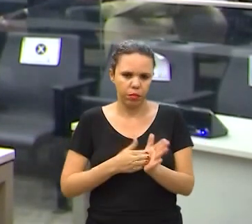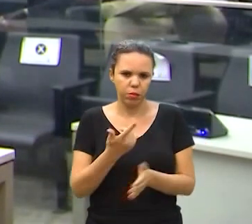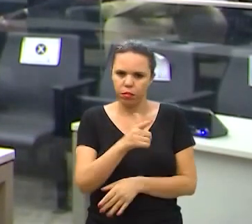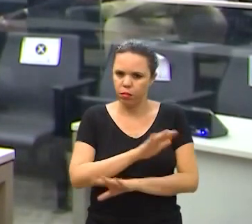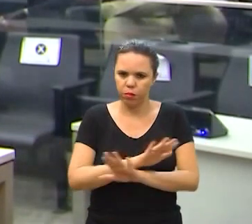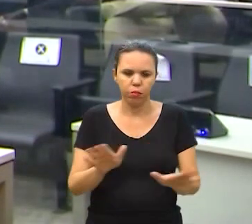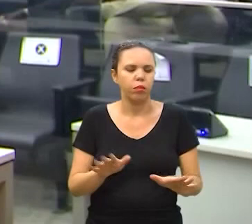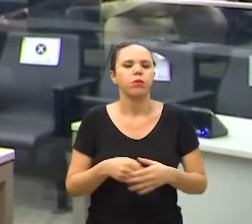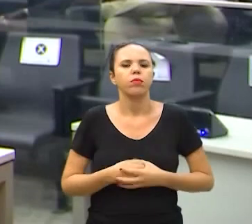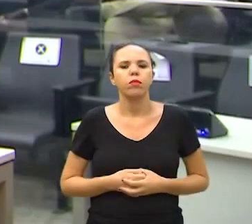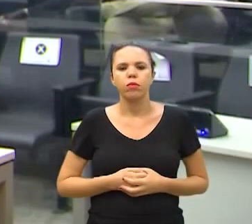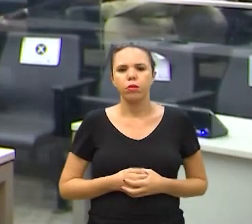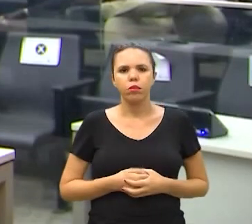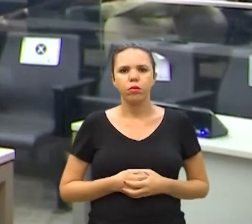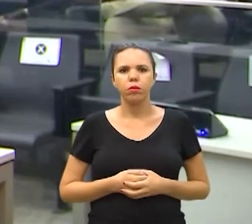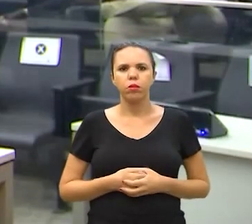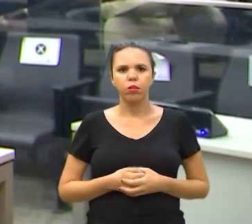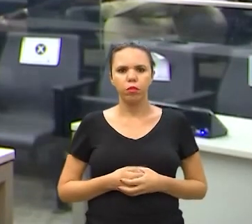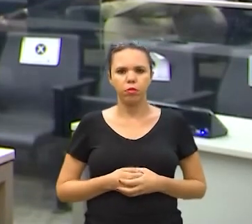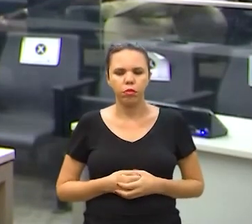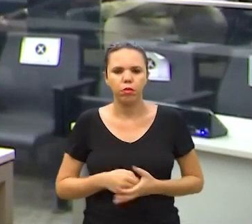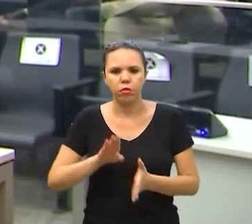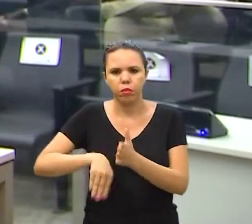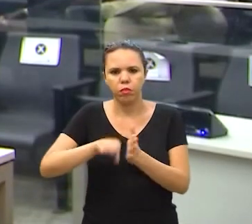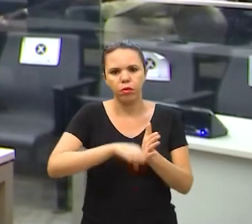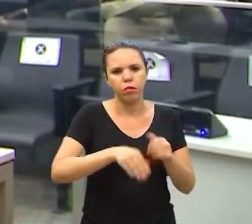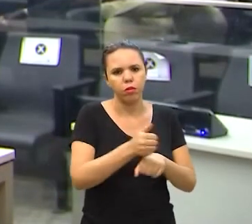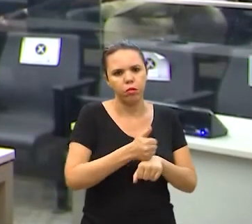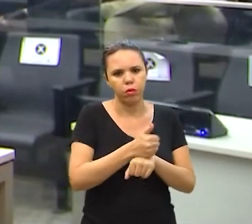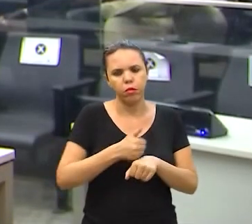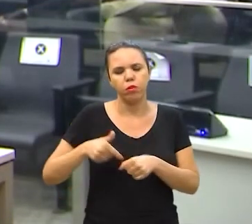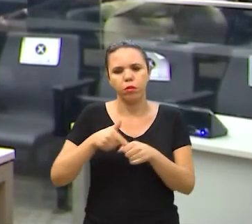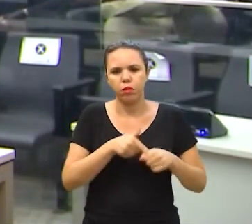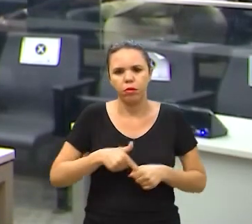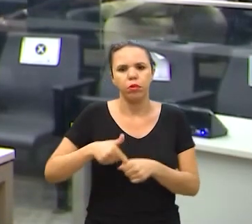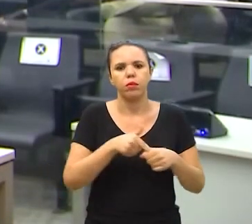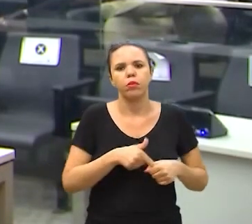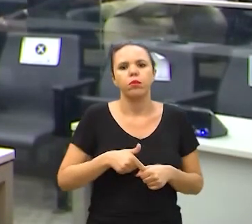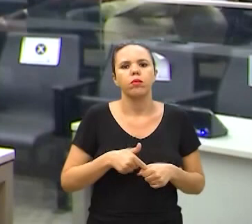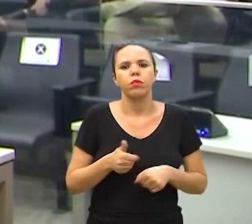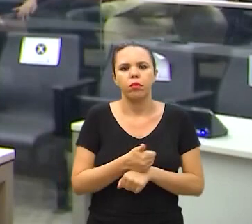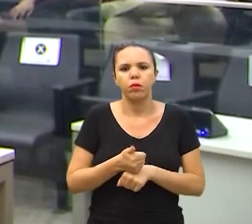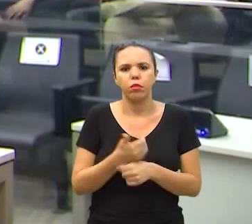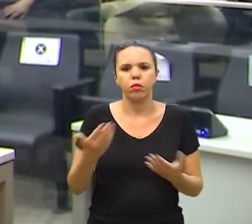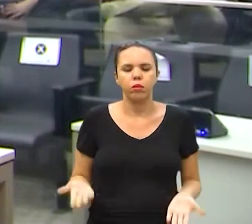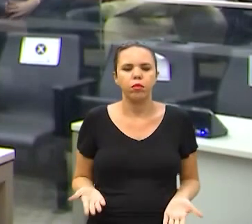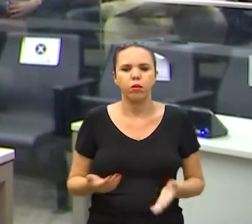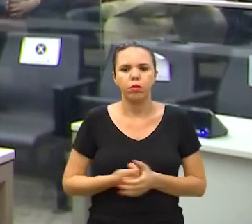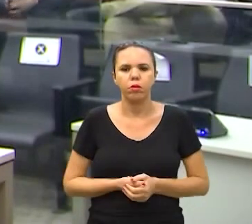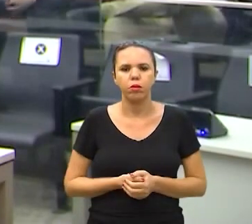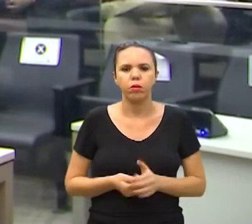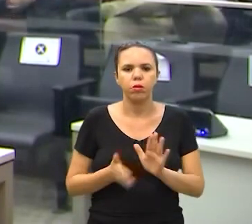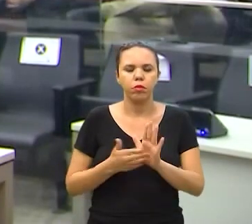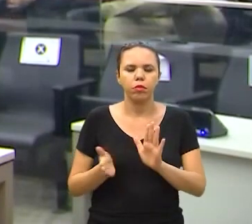cobrando para que não acontecesse a extinção do cargo de frentista, da função de frentista. Então,